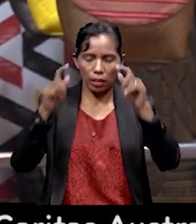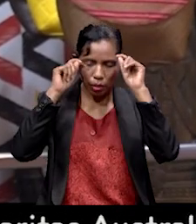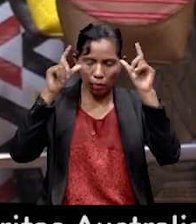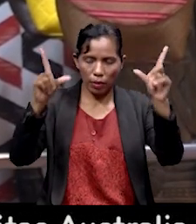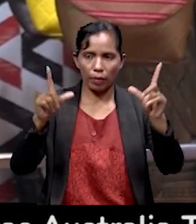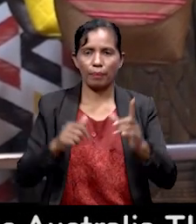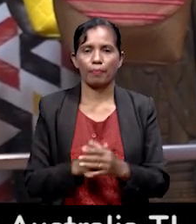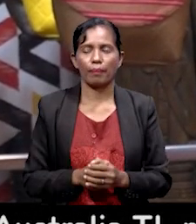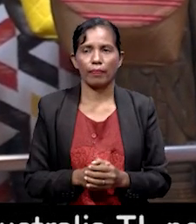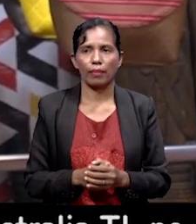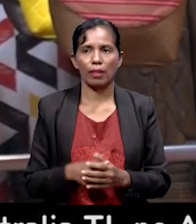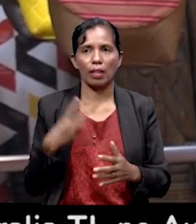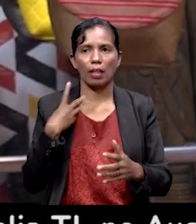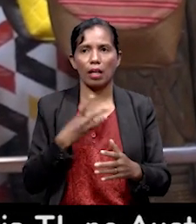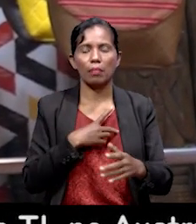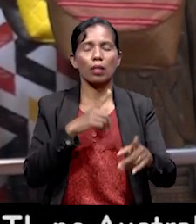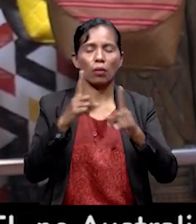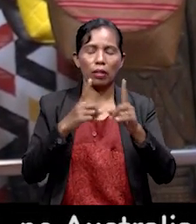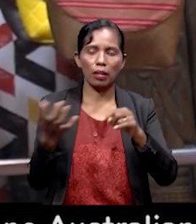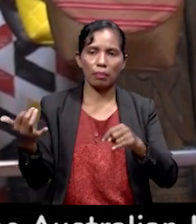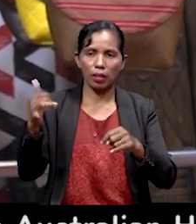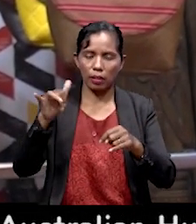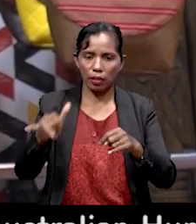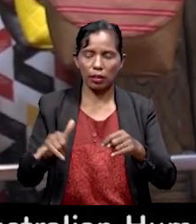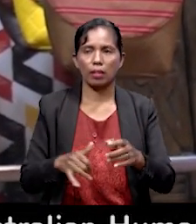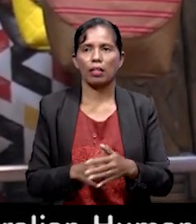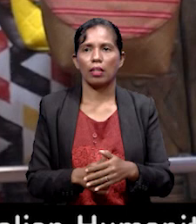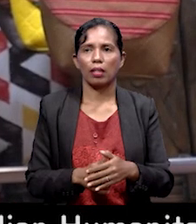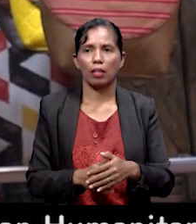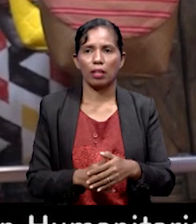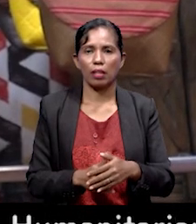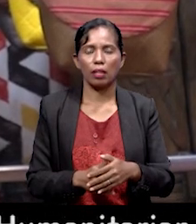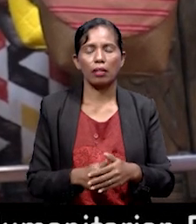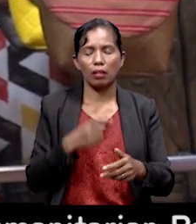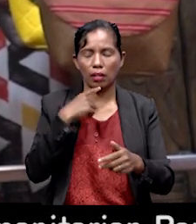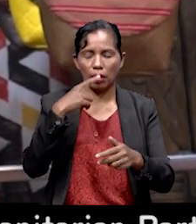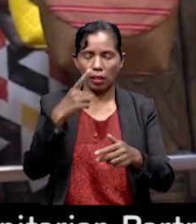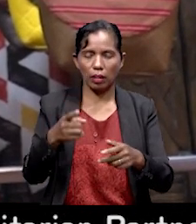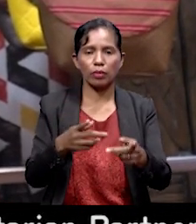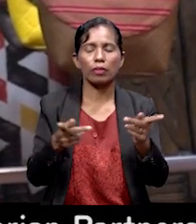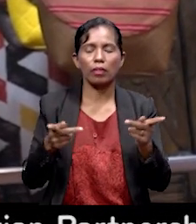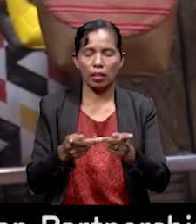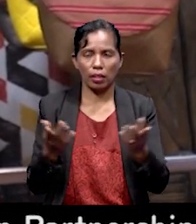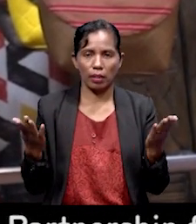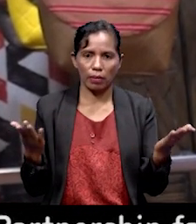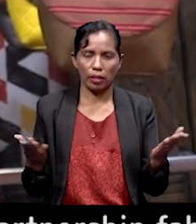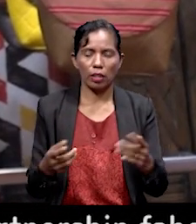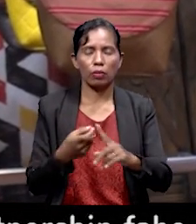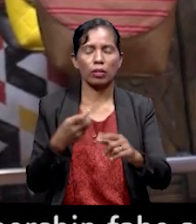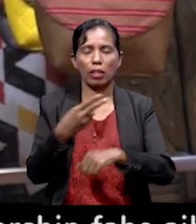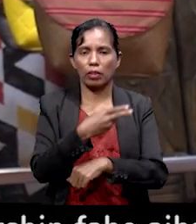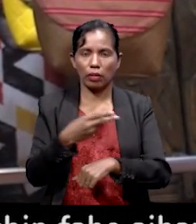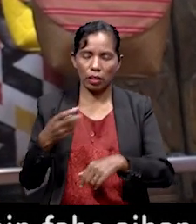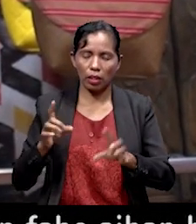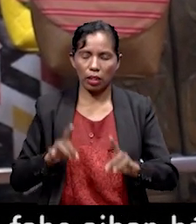se ami parti ami explica ba sira itane vo direta vo sir ne hus parti de nebe nebe de usi Indonesia Australia